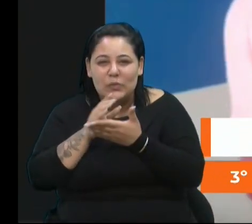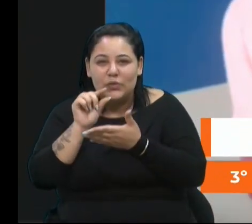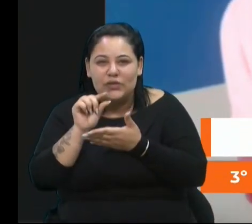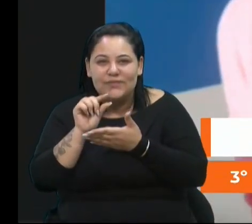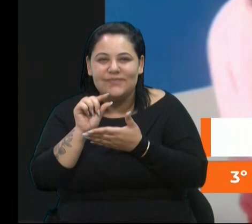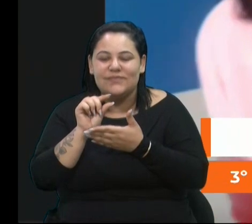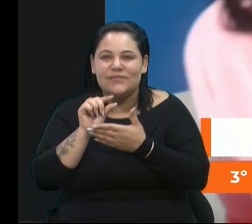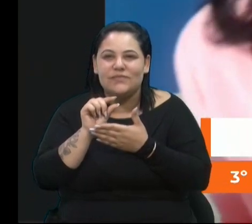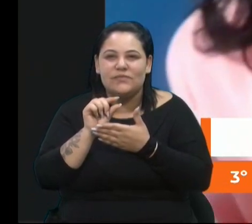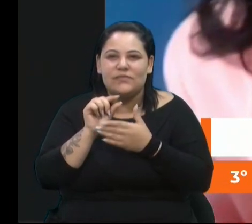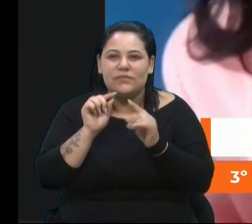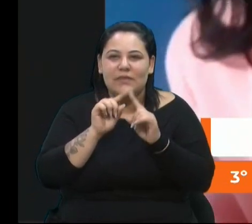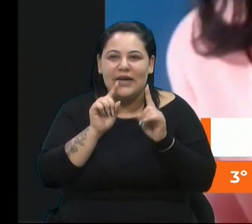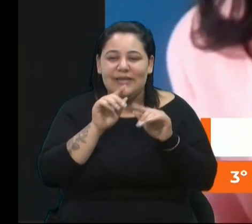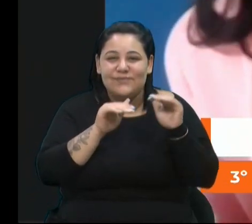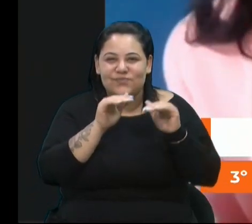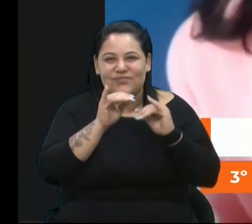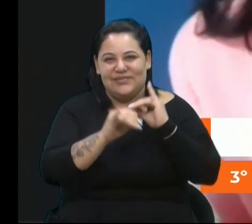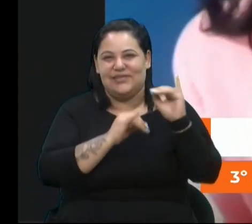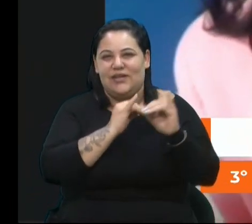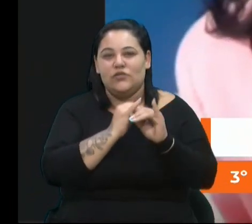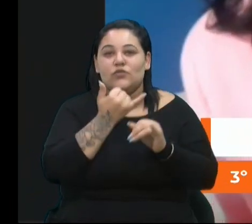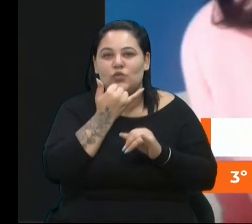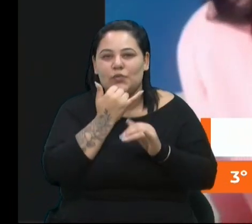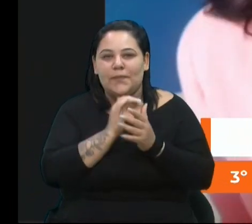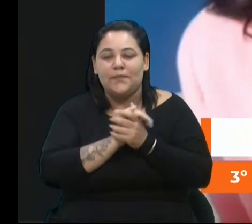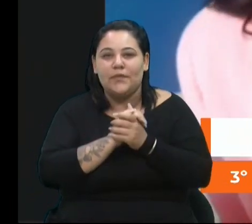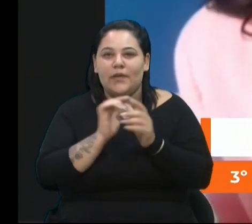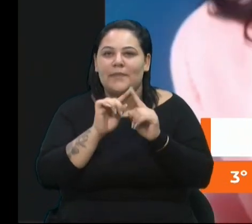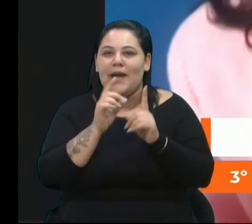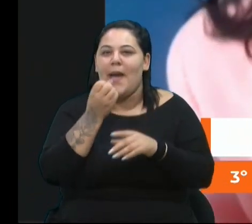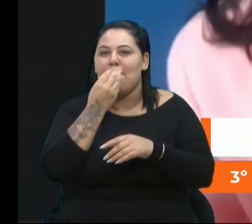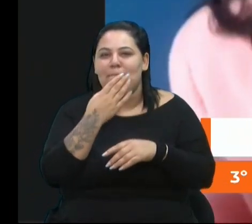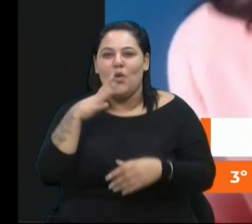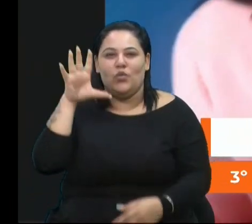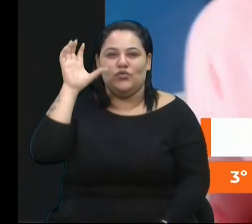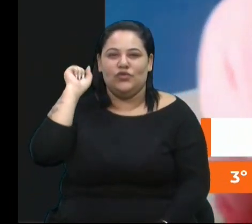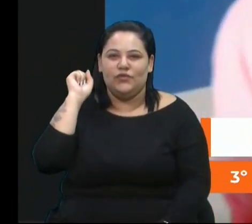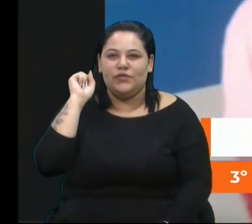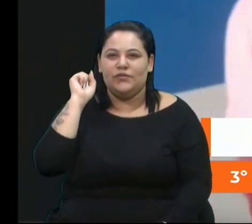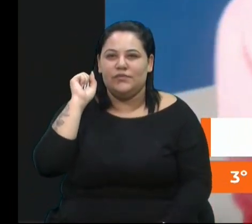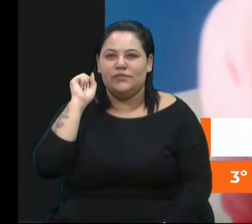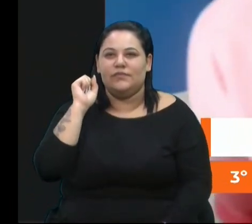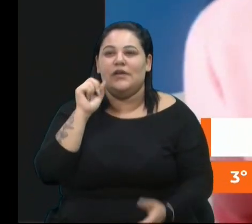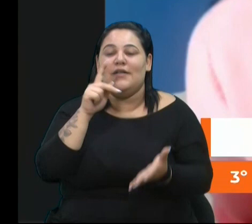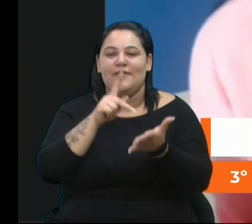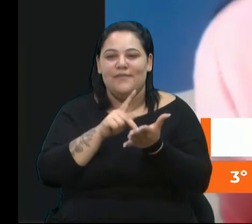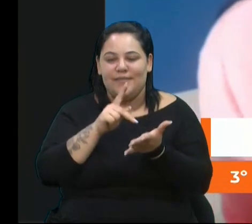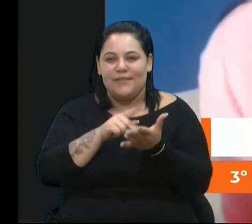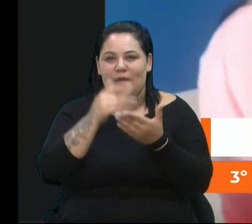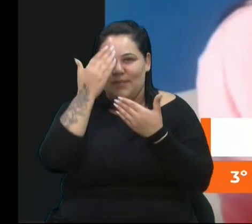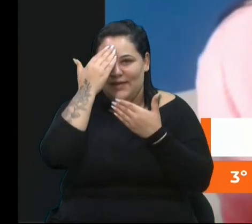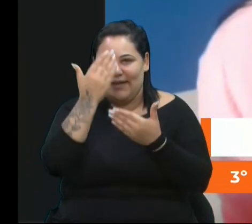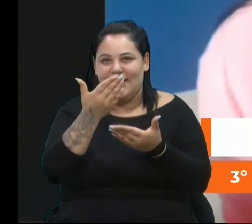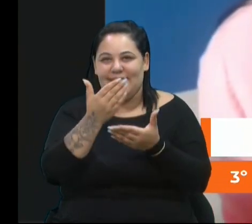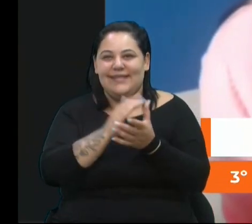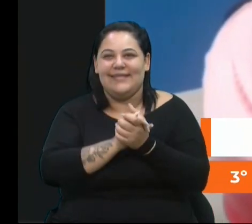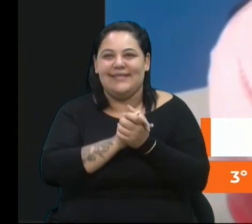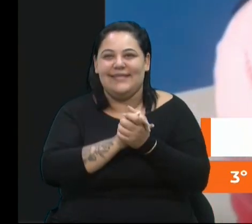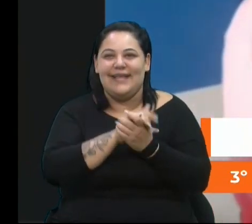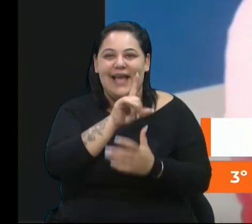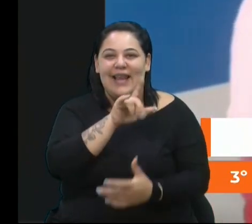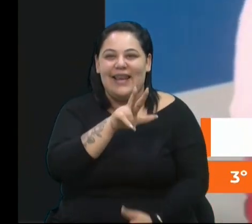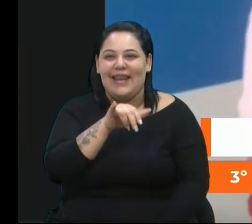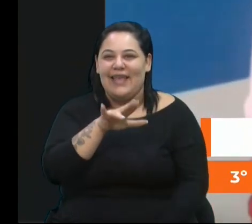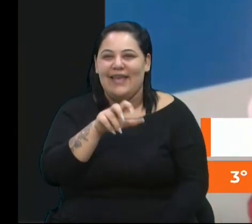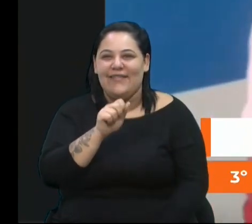uma instabilidade aí da internet. É sempre tão bom te ouvir, tão bom te ouvir. Lívia, obrigada, tá, por nos emprestarem um pouquinho.